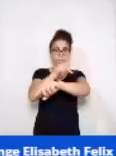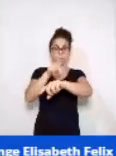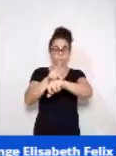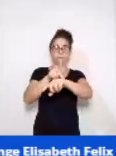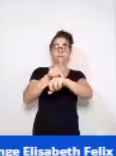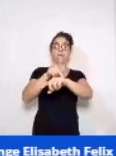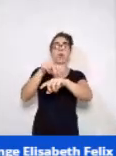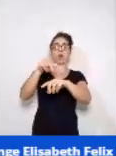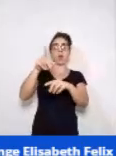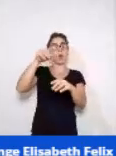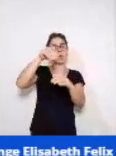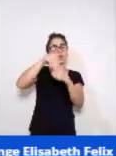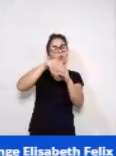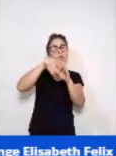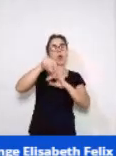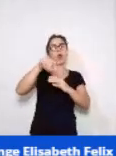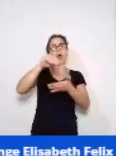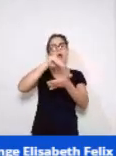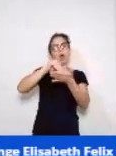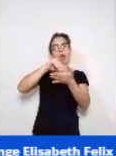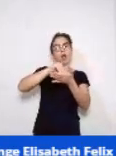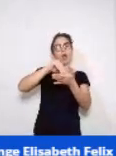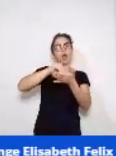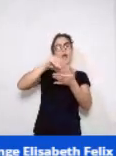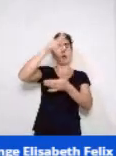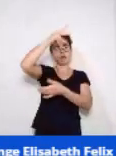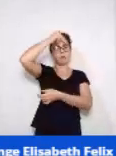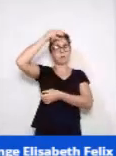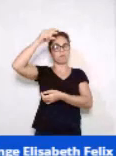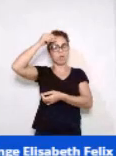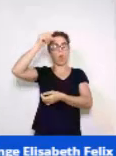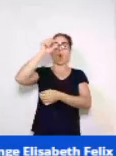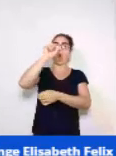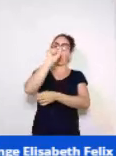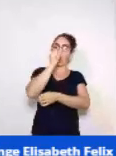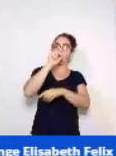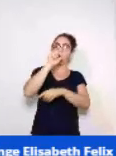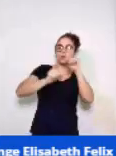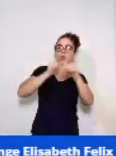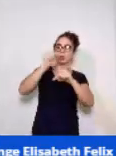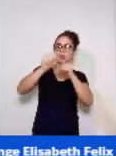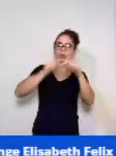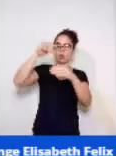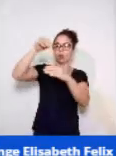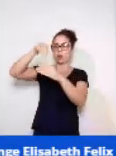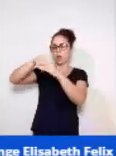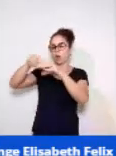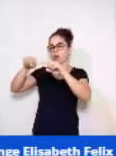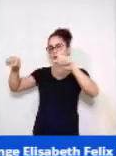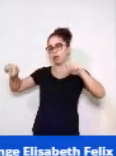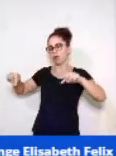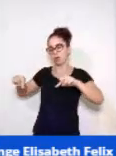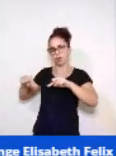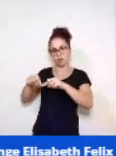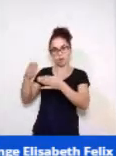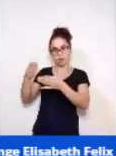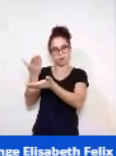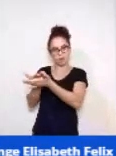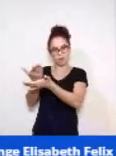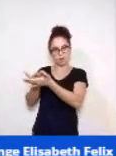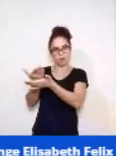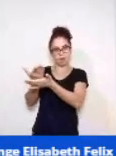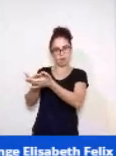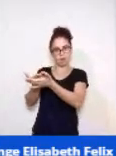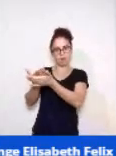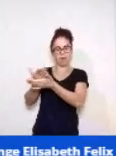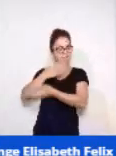do município de Campo Grande, já há 8 anos trabalhando em sala de aula. E é um prazer imenso fazer parte agora